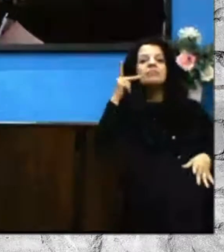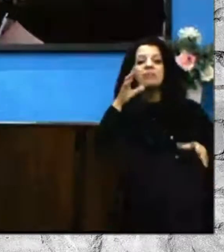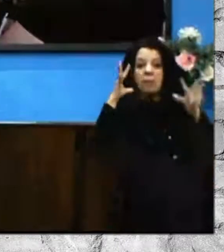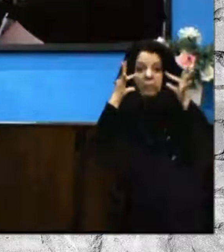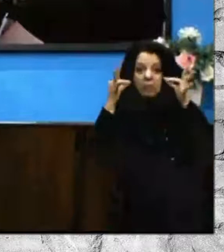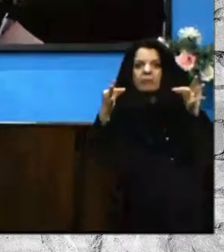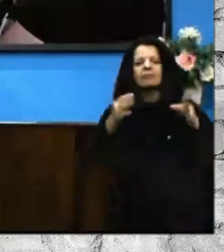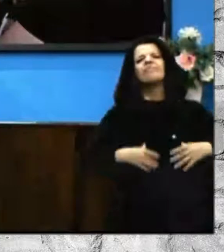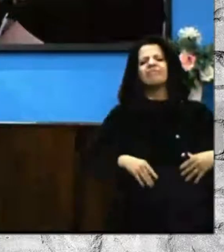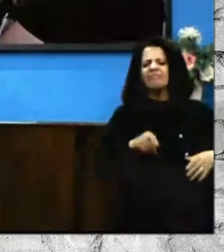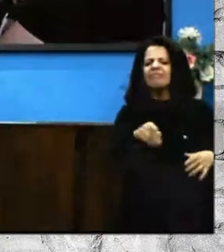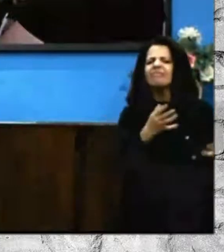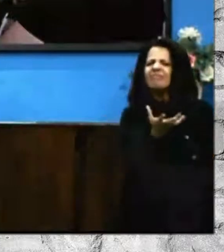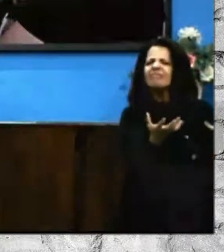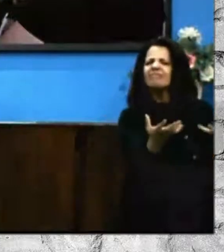povo.